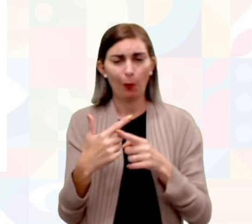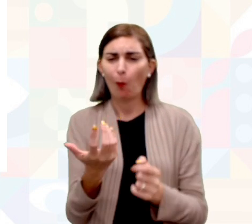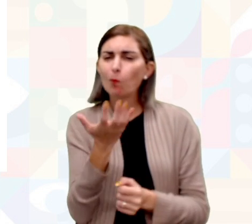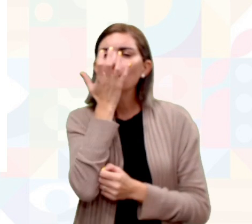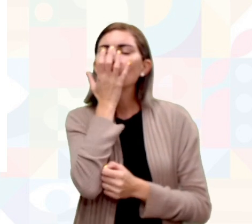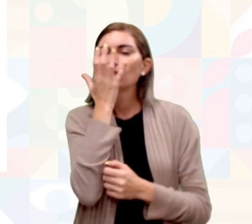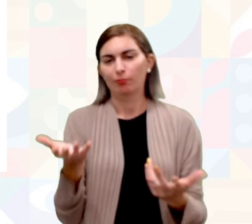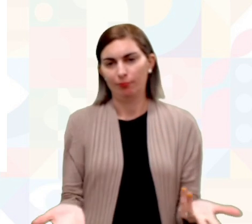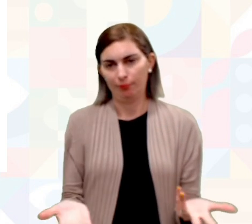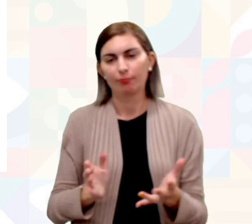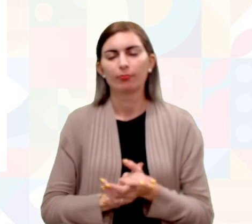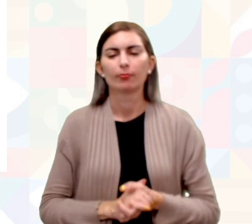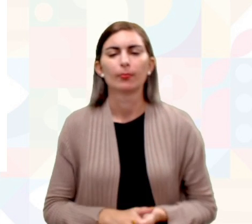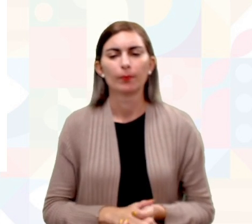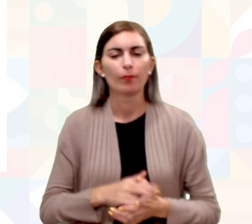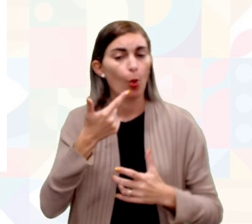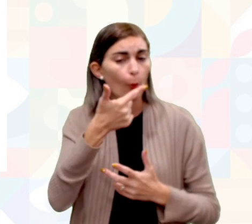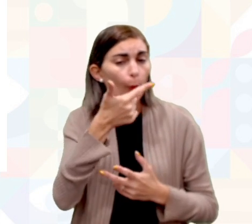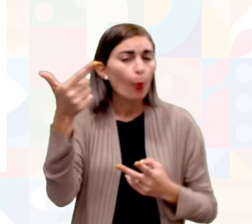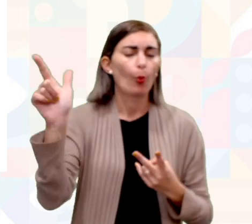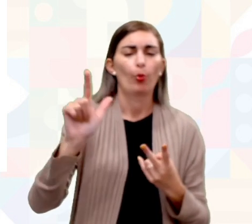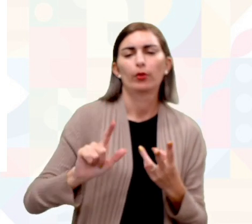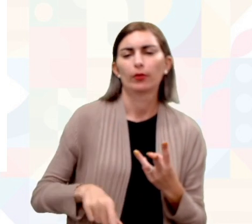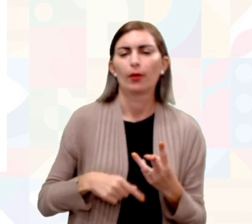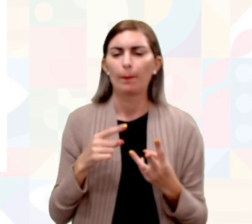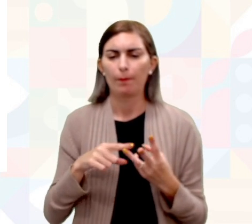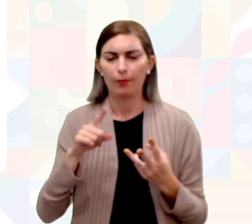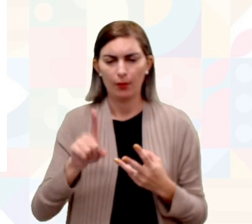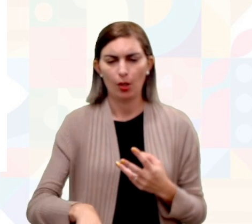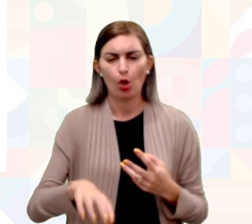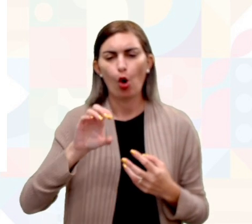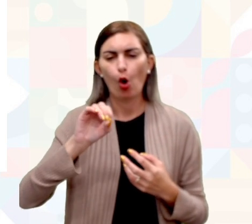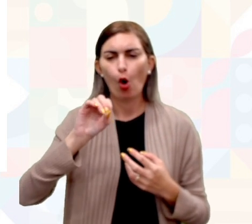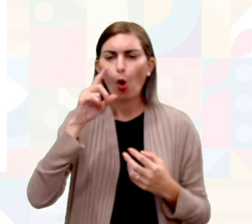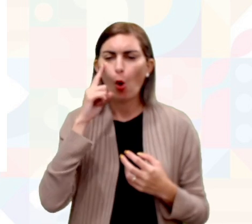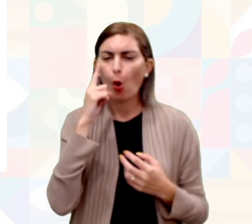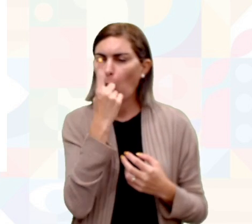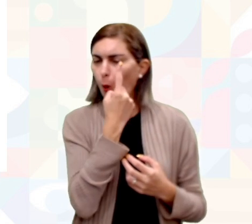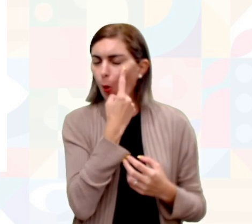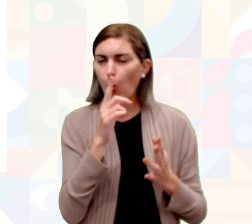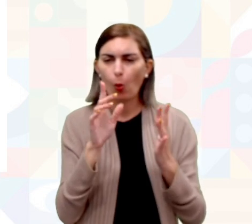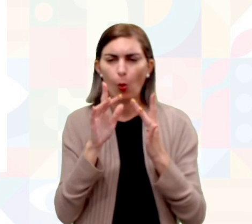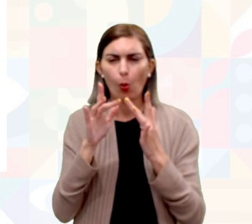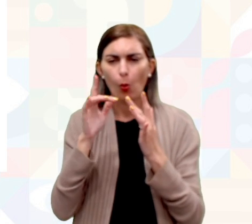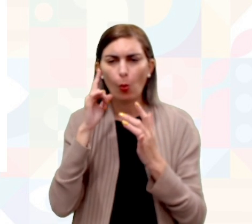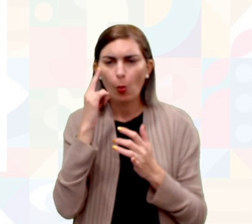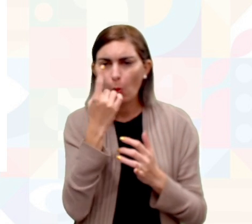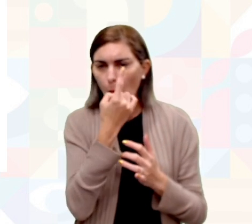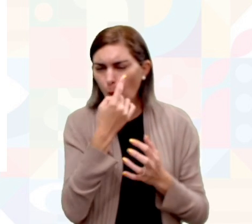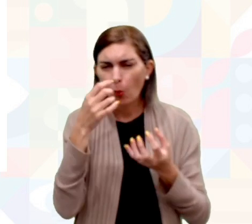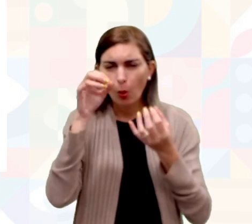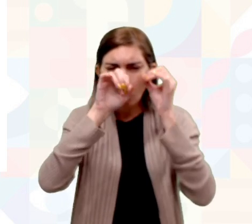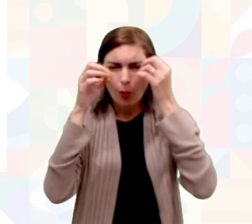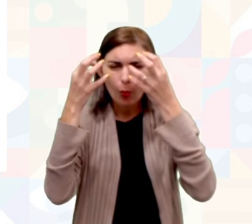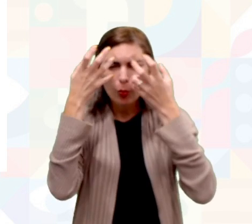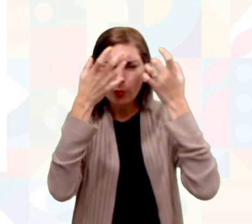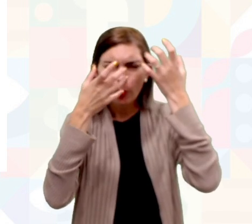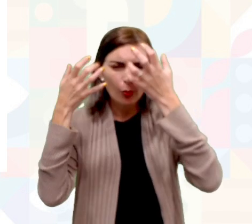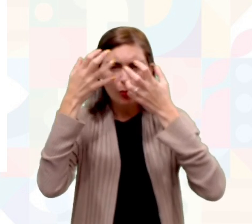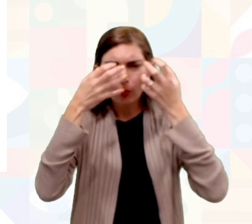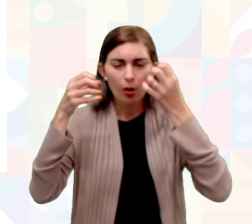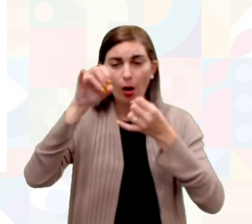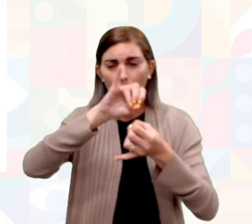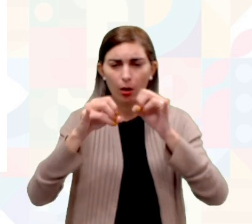ambiente. Uma outra via de exposição é a ocular, tá? O contato ocular com substâncias químicas podem